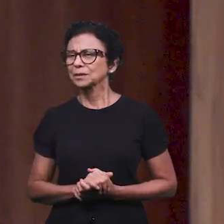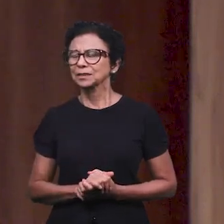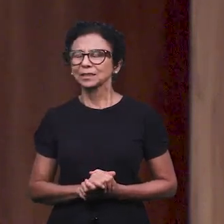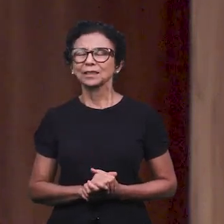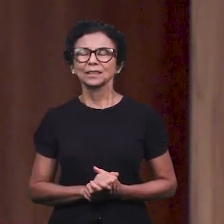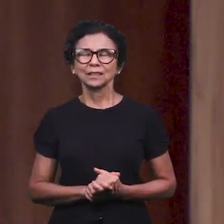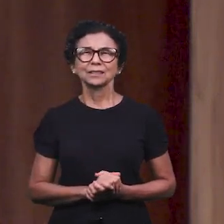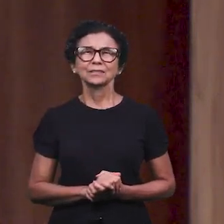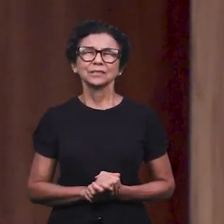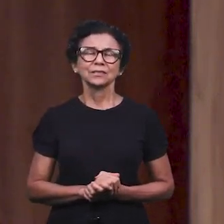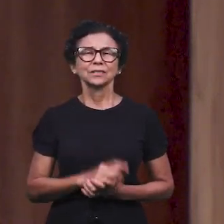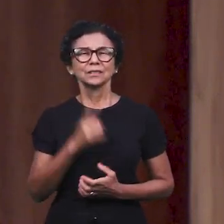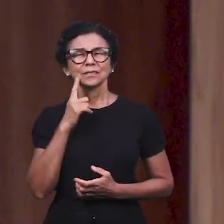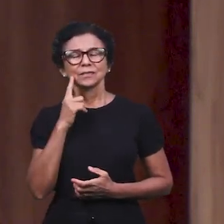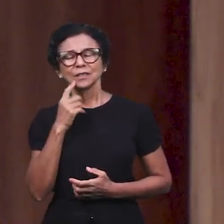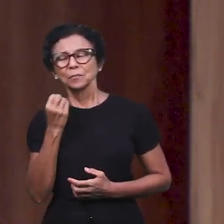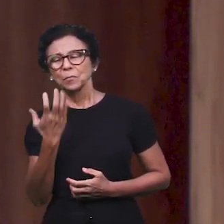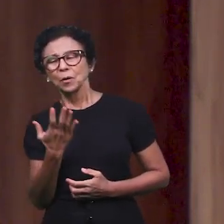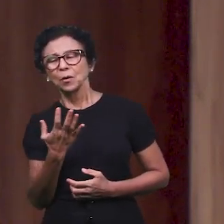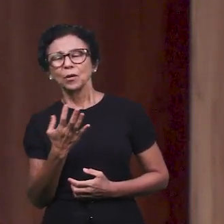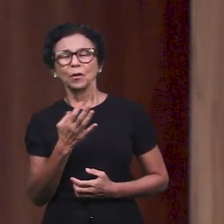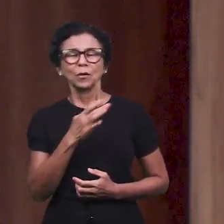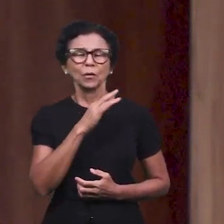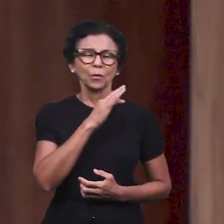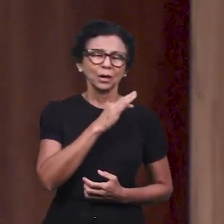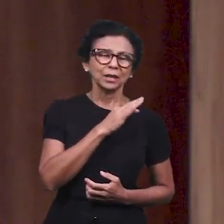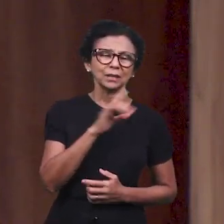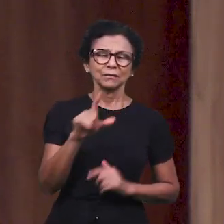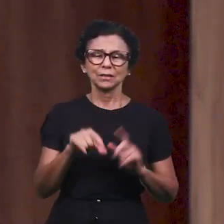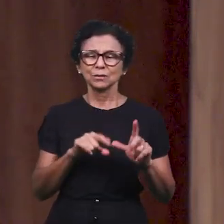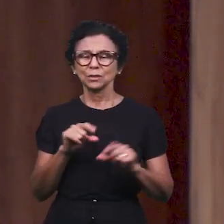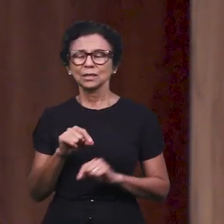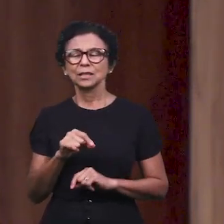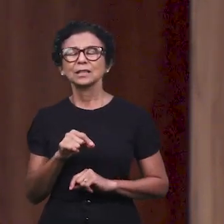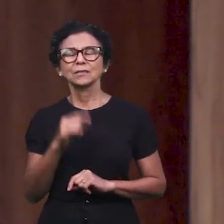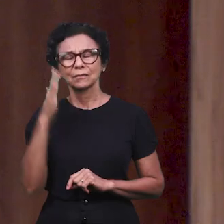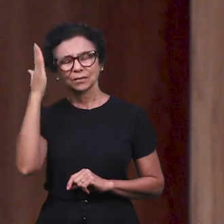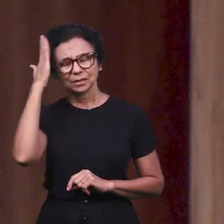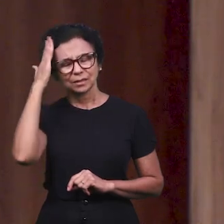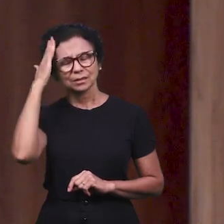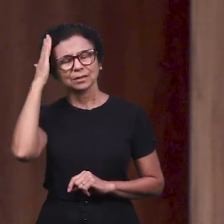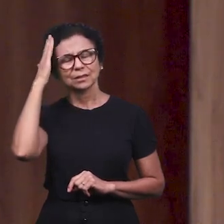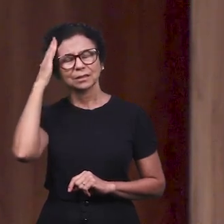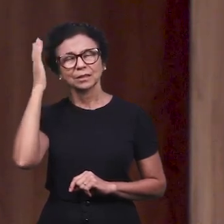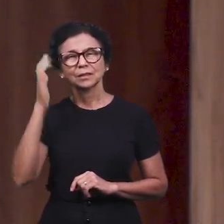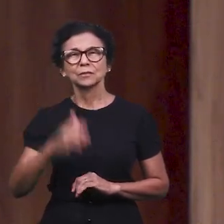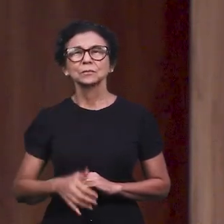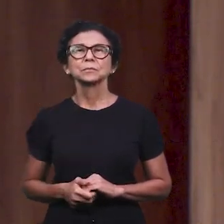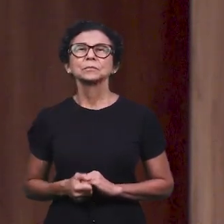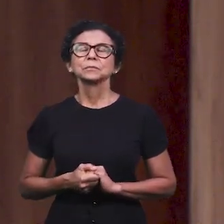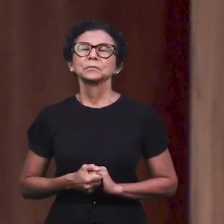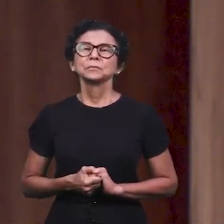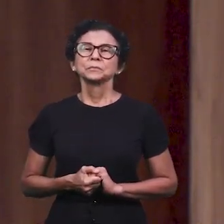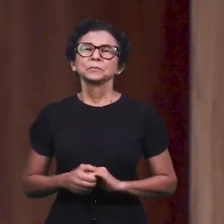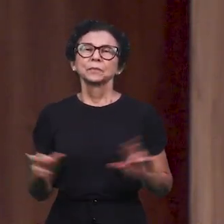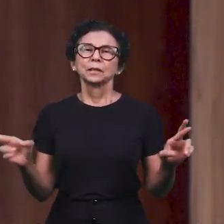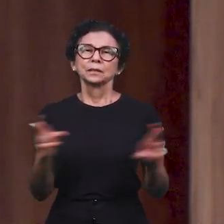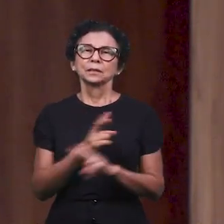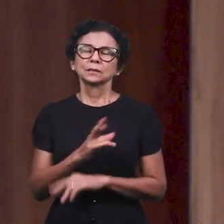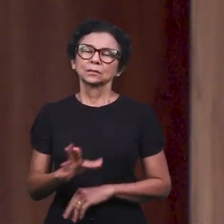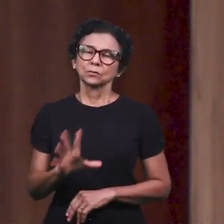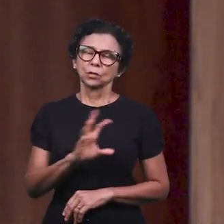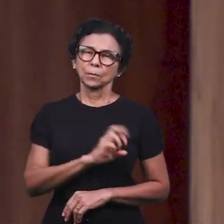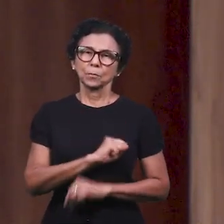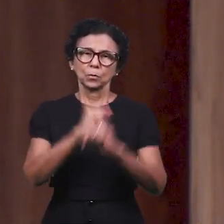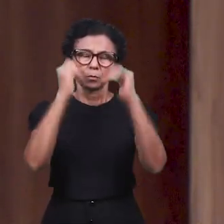examinar tudo. Uhum. E vai reter o que é bom. Meu pai me ensinou isso, ensinou isso, ensinou isso. Então desenvolver um relacionamento de